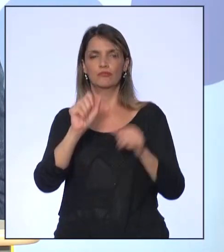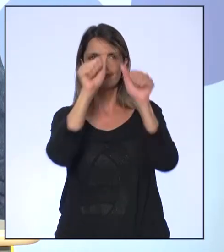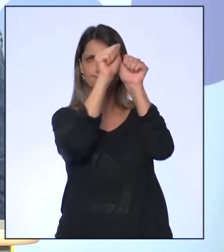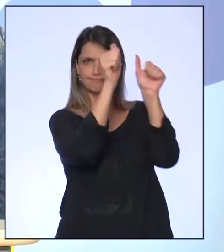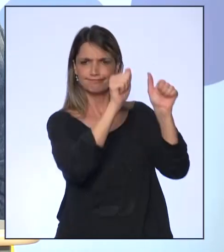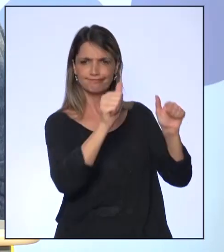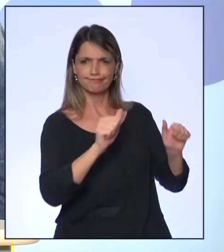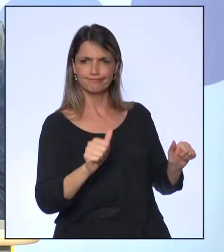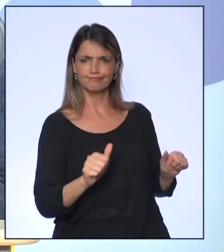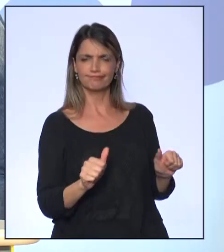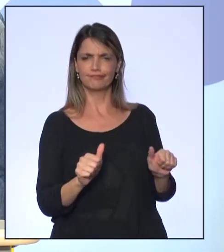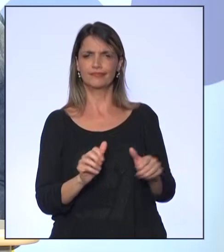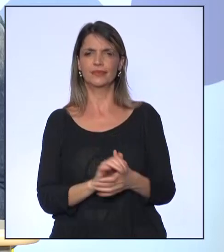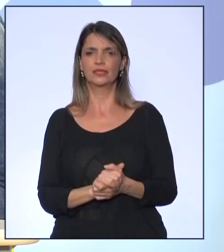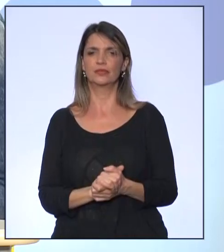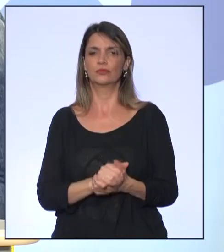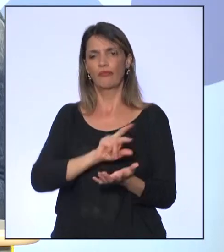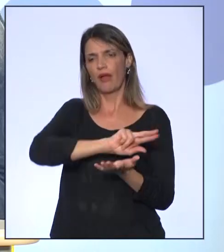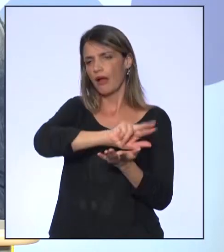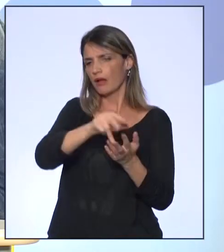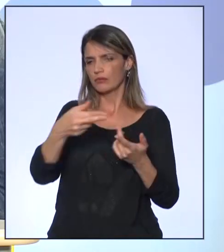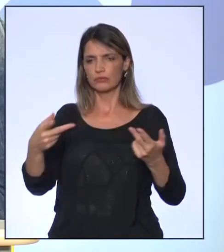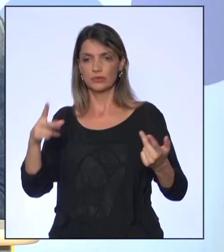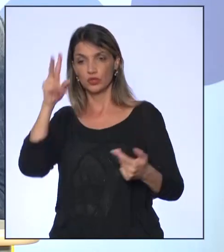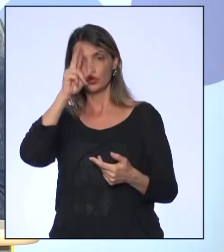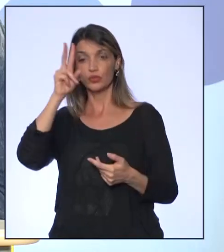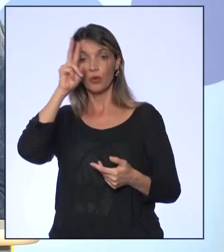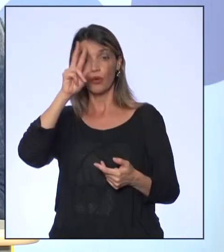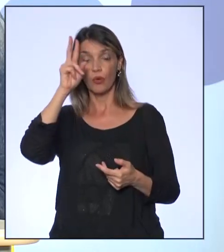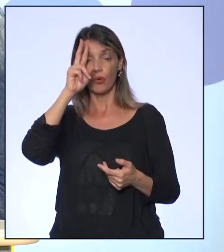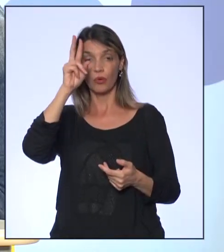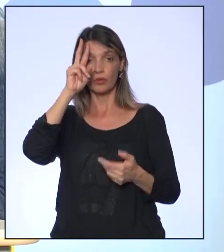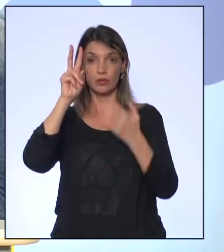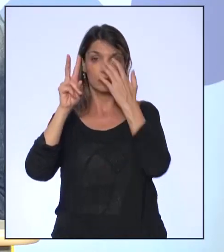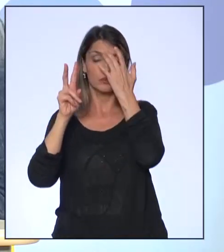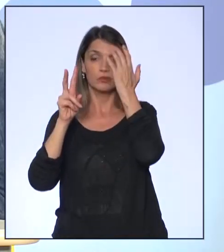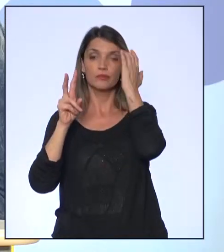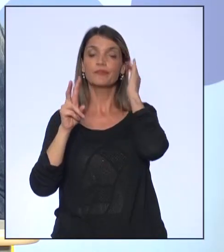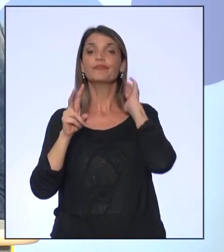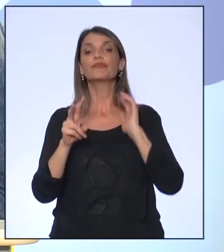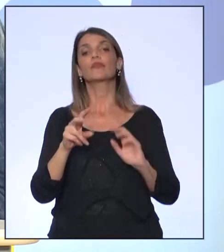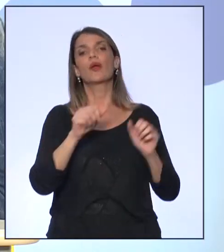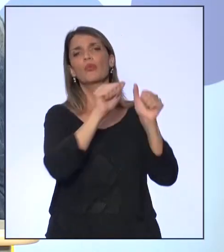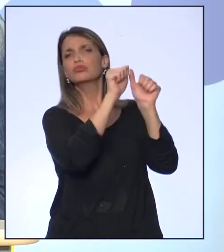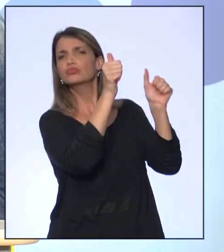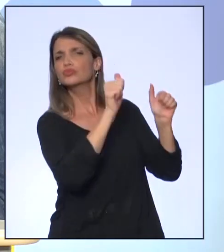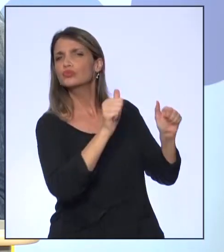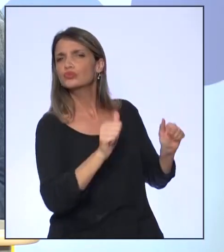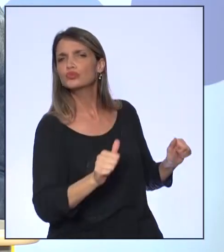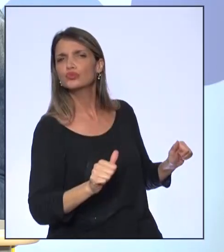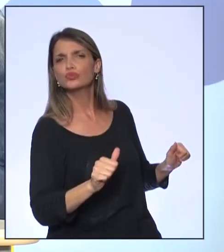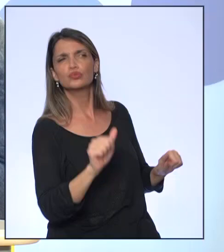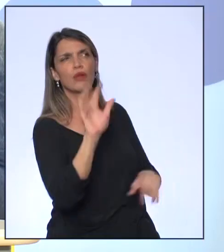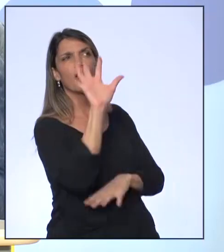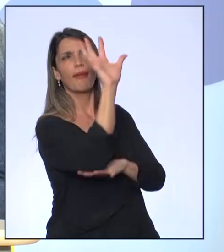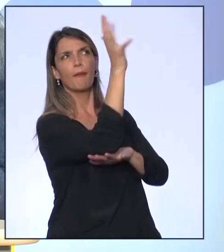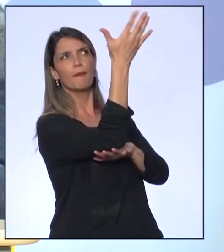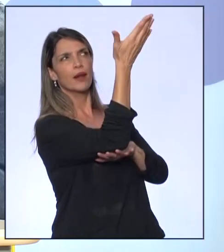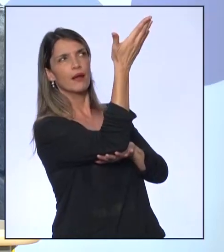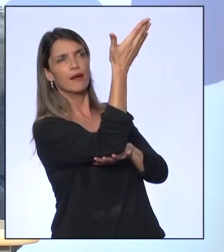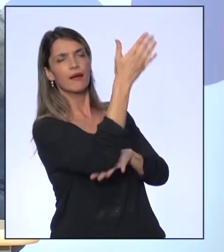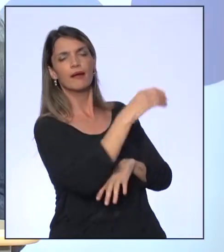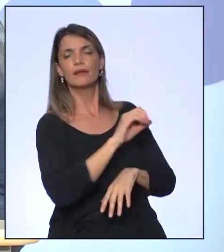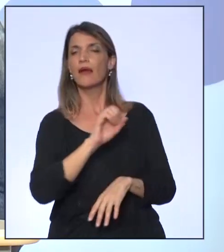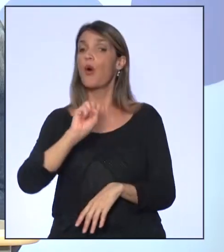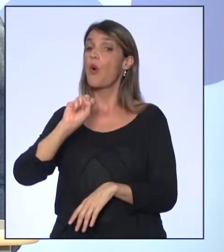tá? O monumento histórico, seja lá aquela escultura que está em praça pública, né? Seja